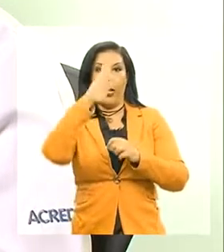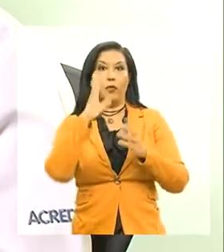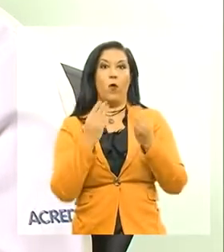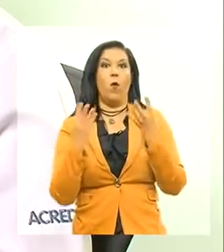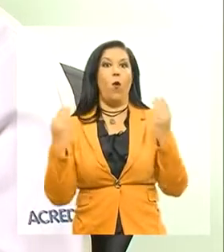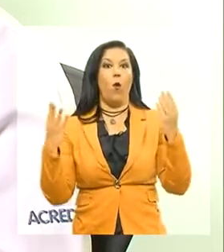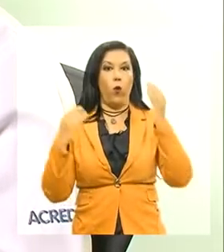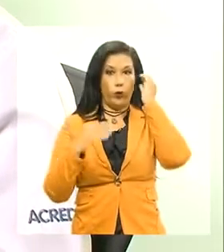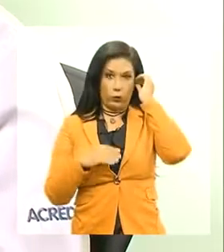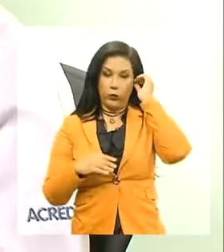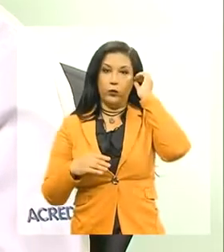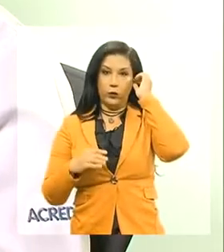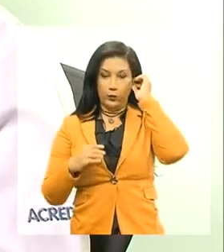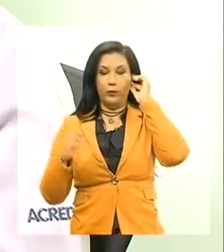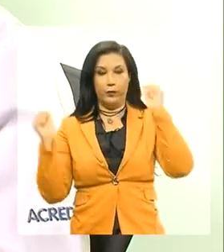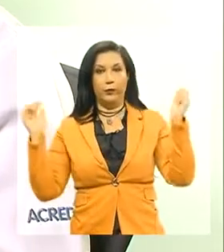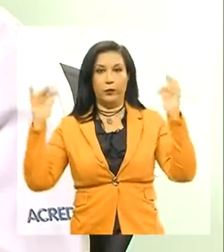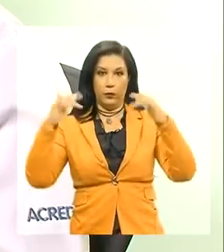país continental,